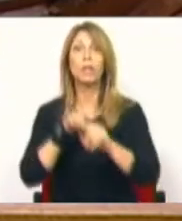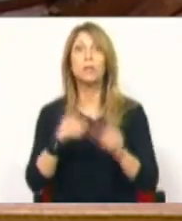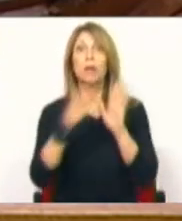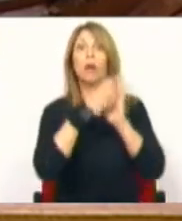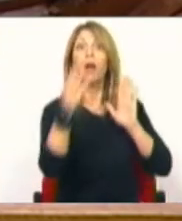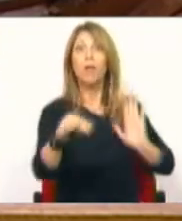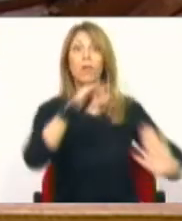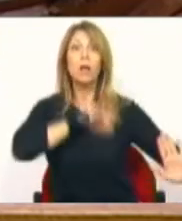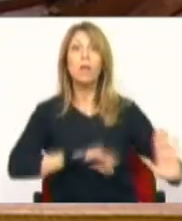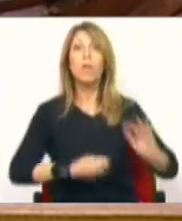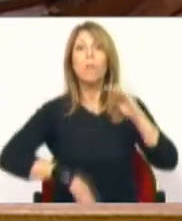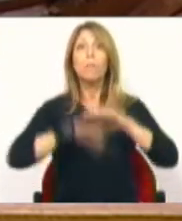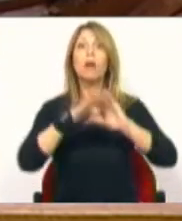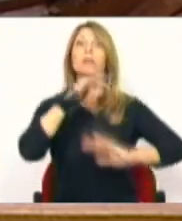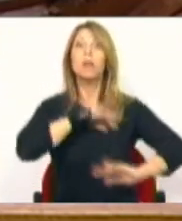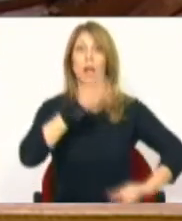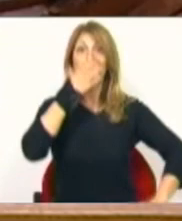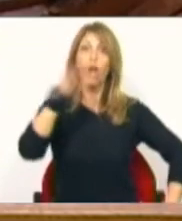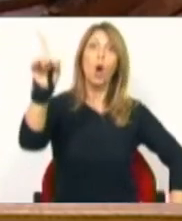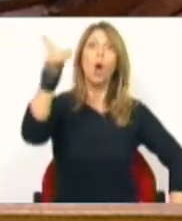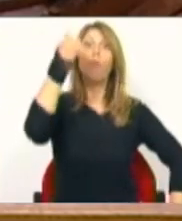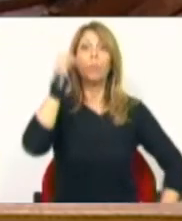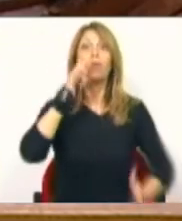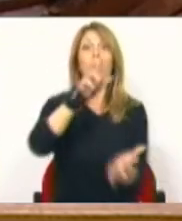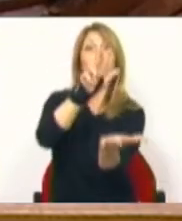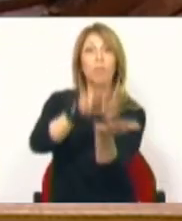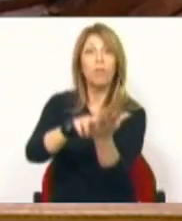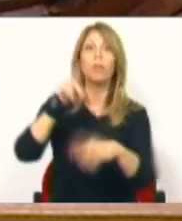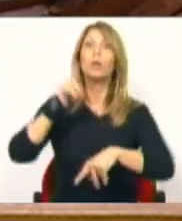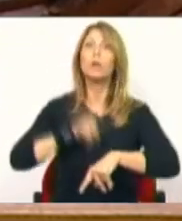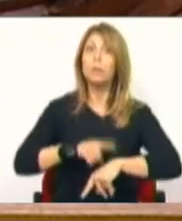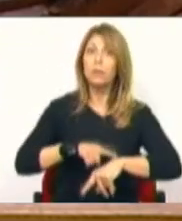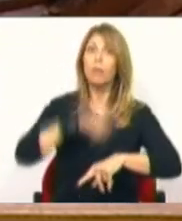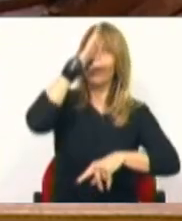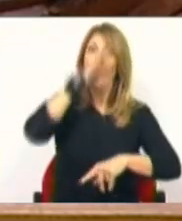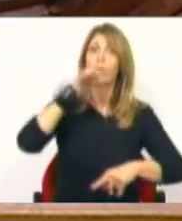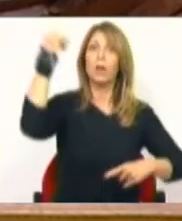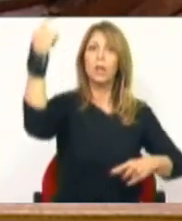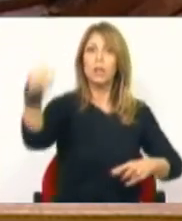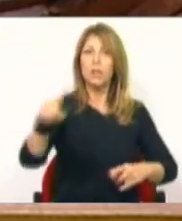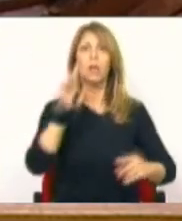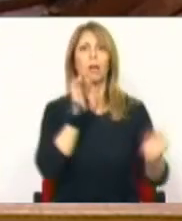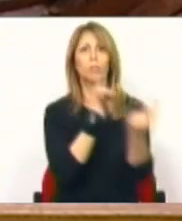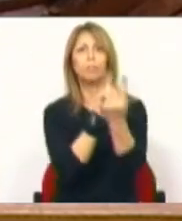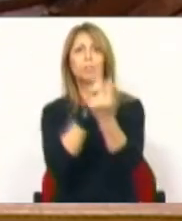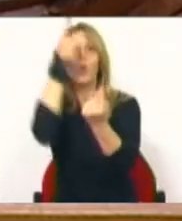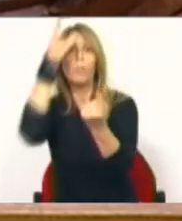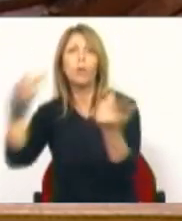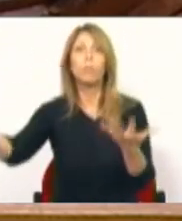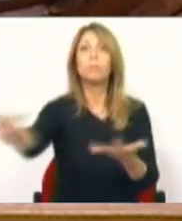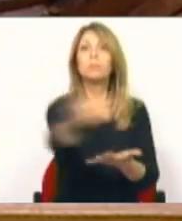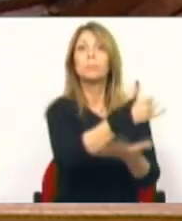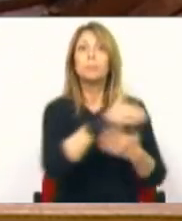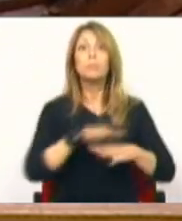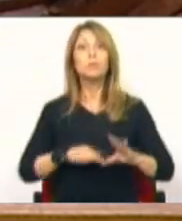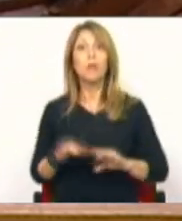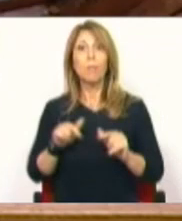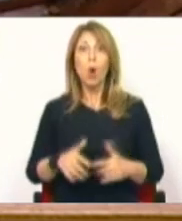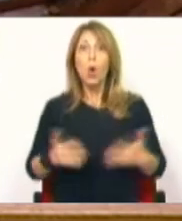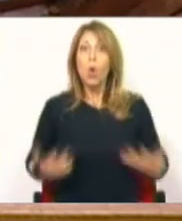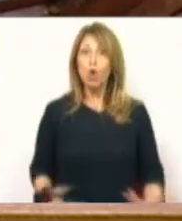se tivesse sido aprovado, o Governo teria o tempo de fazer as consultas que entendesse, mas estaria hoje obrigado a fazê-las